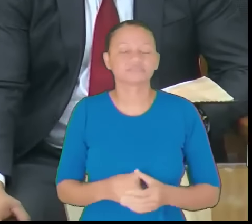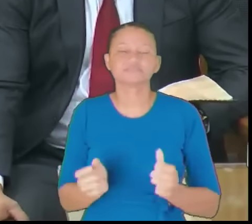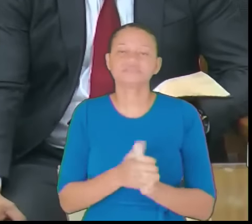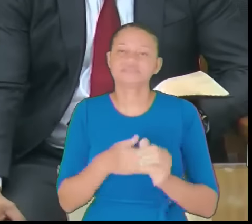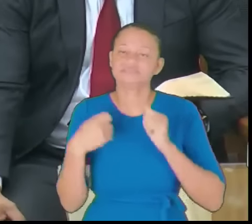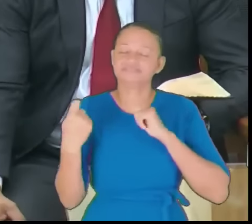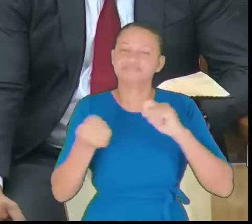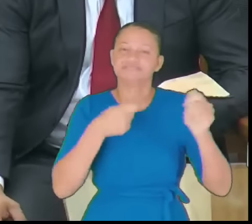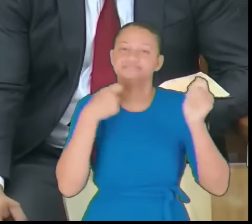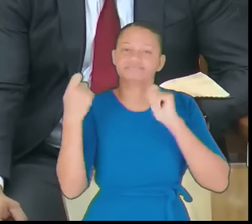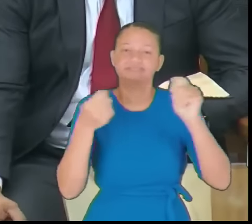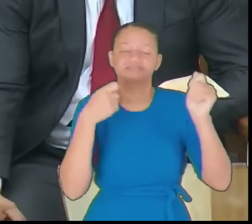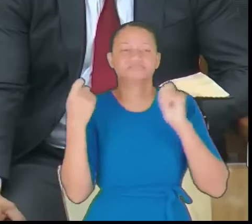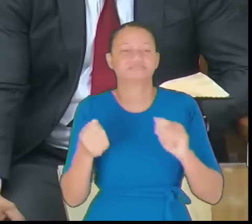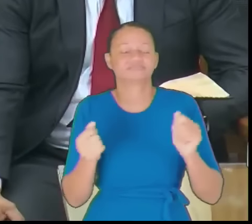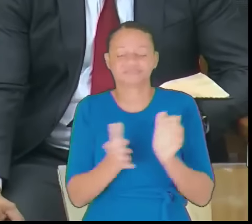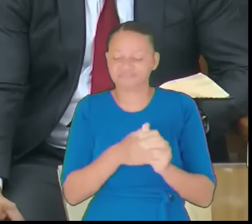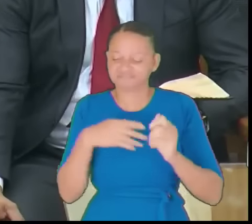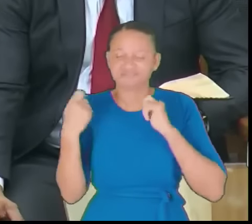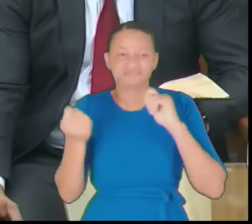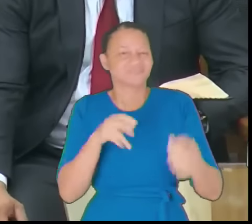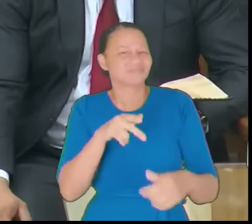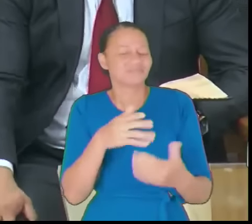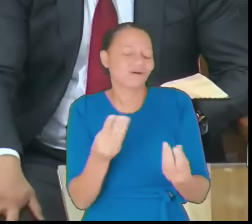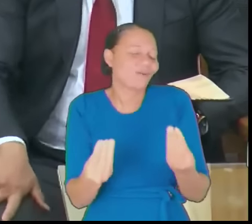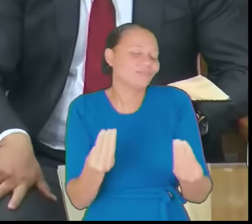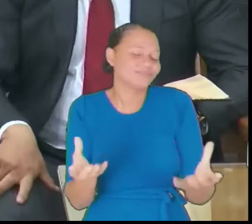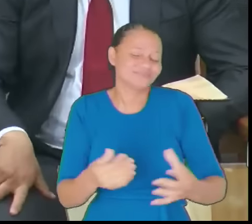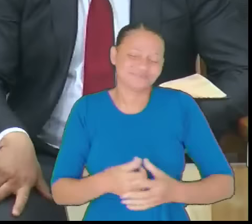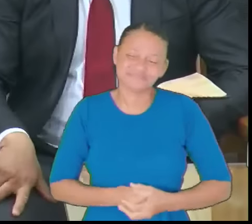Aleluia. Aleluia. Irmão, não adianta.